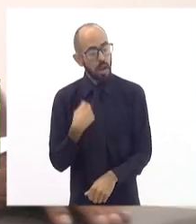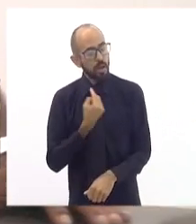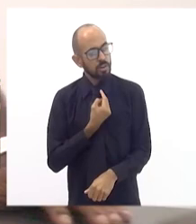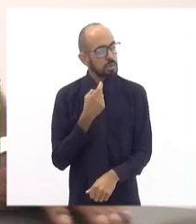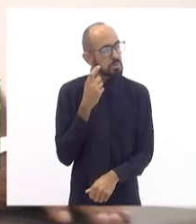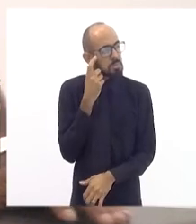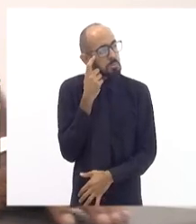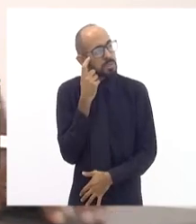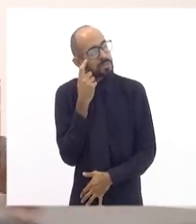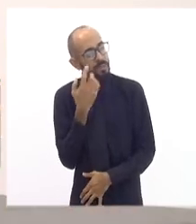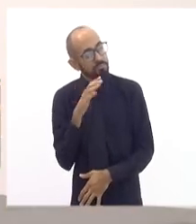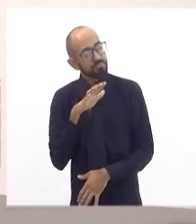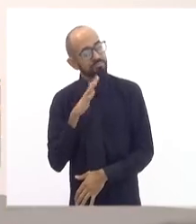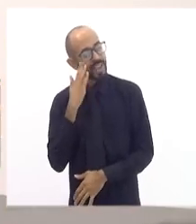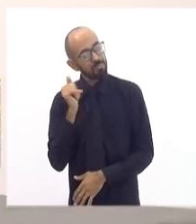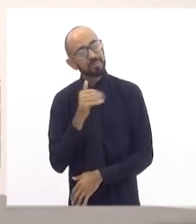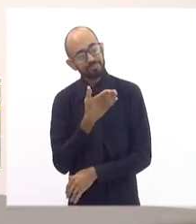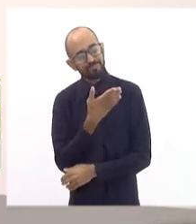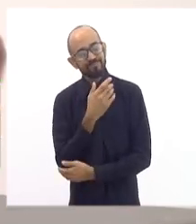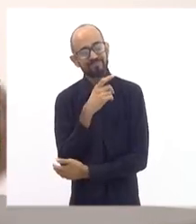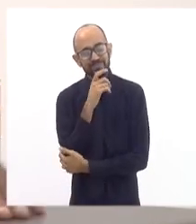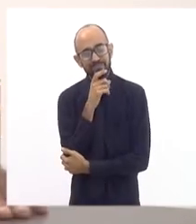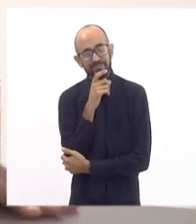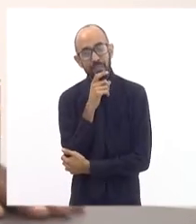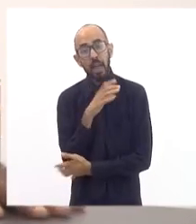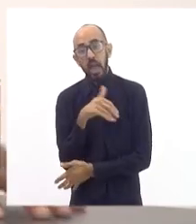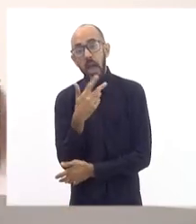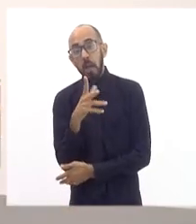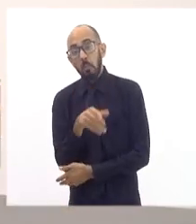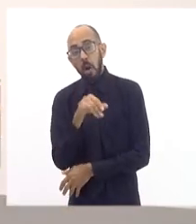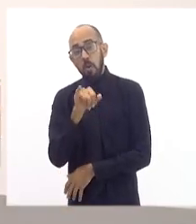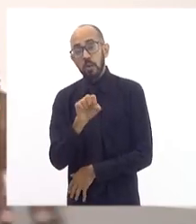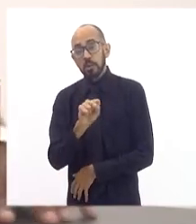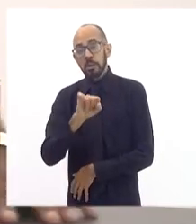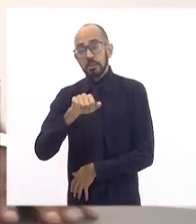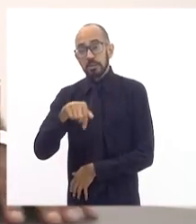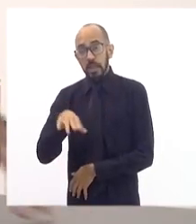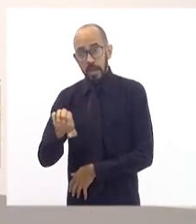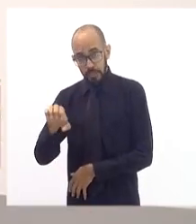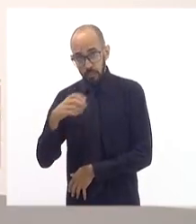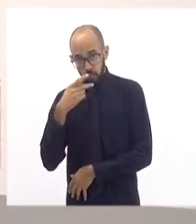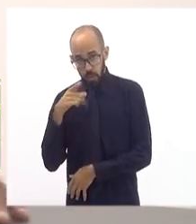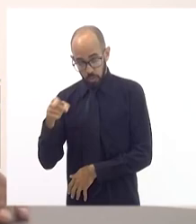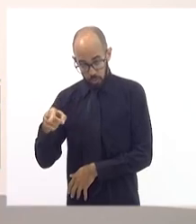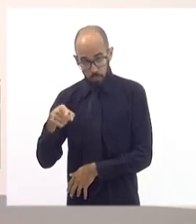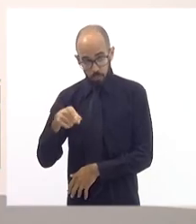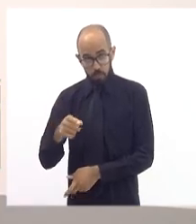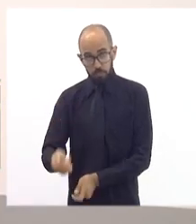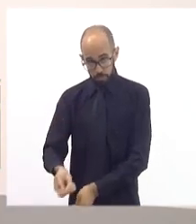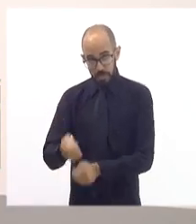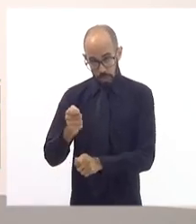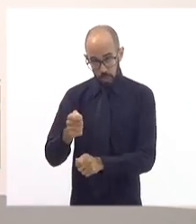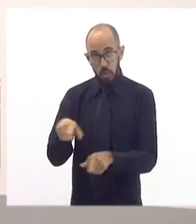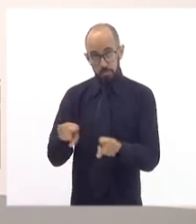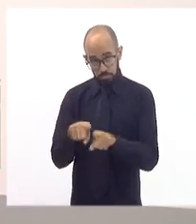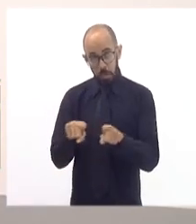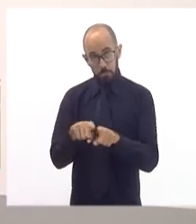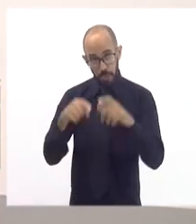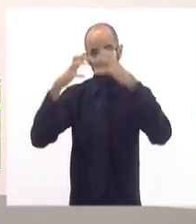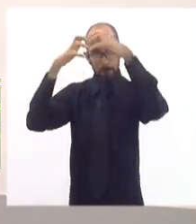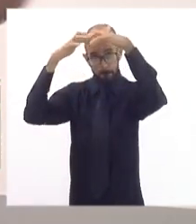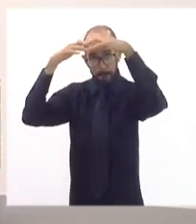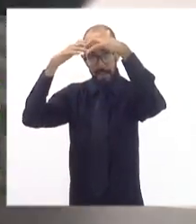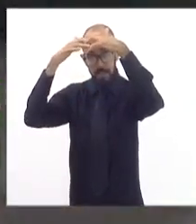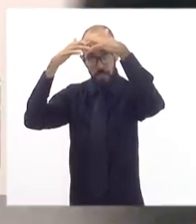sabe conforme o companheiro Zarco falou aqui o pescador não é burro pescador também pensa como todo mundo somos um profissional não